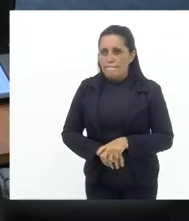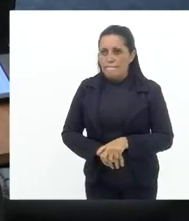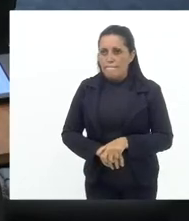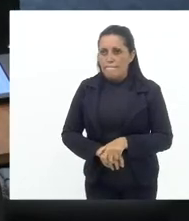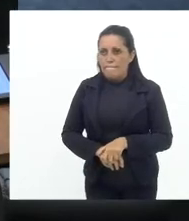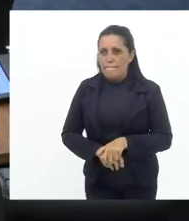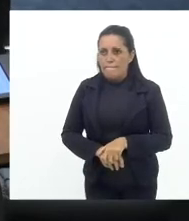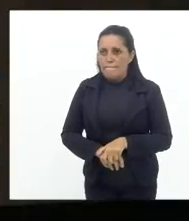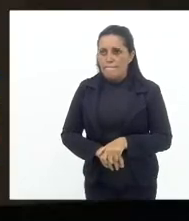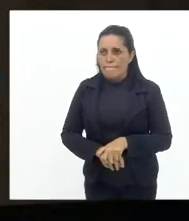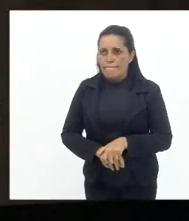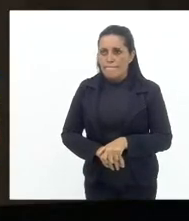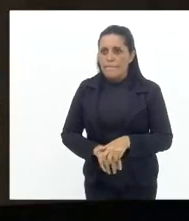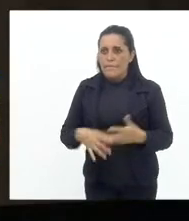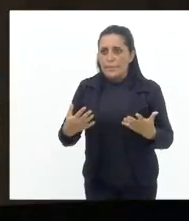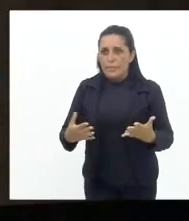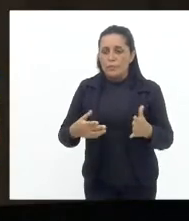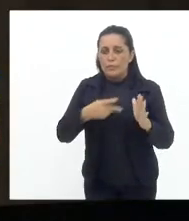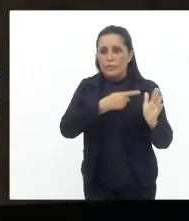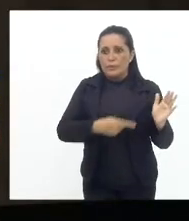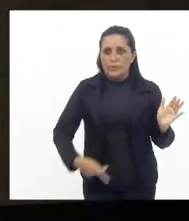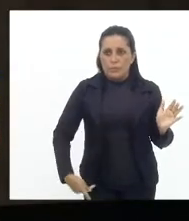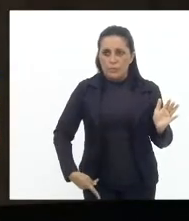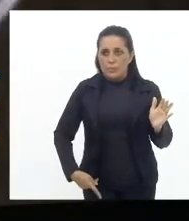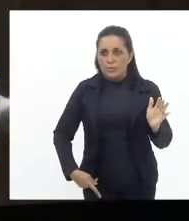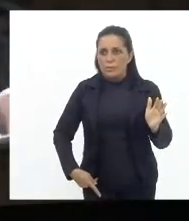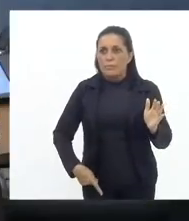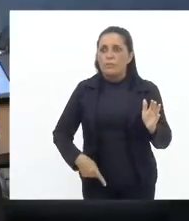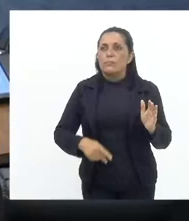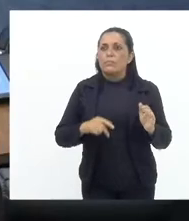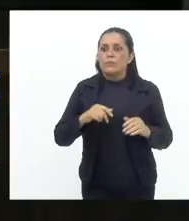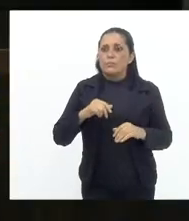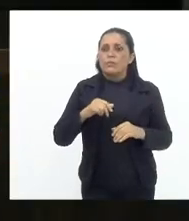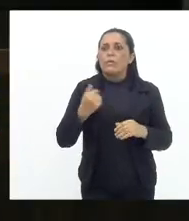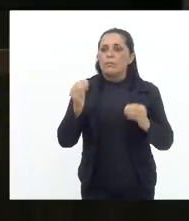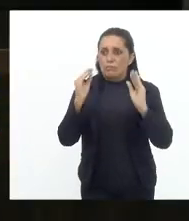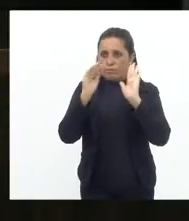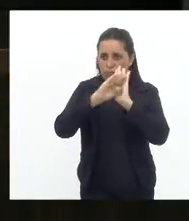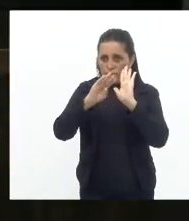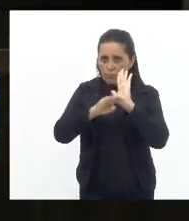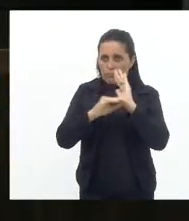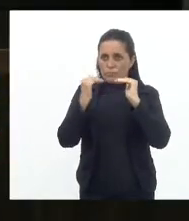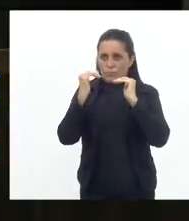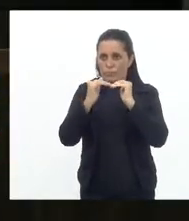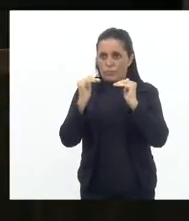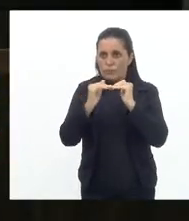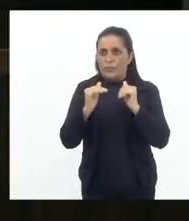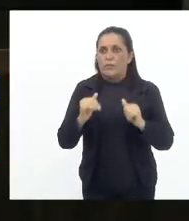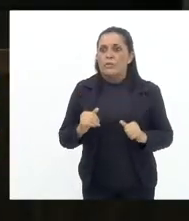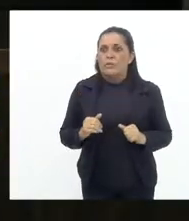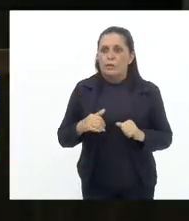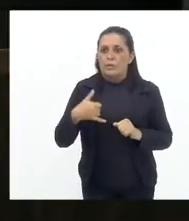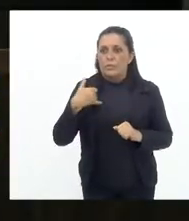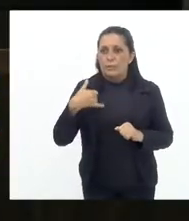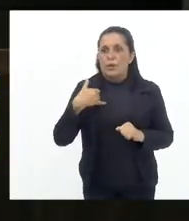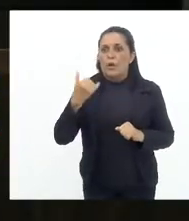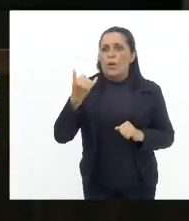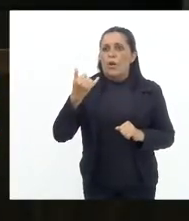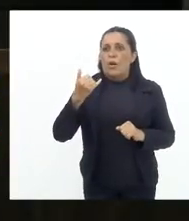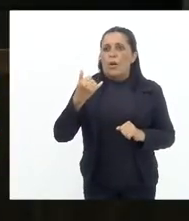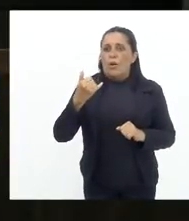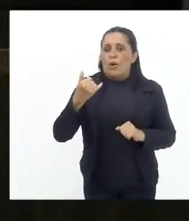o presente parecer pela condicionalidade com emenda pela comissão de assuntos da criança do Adolescente do Idoso deputada Rosane